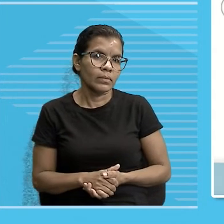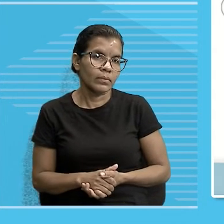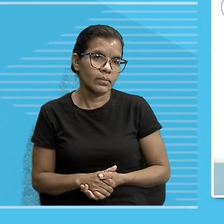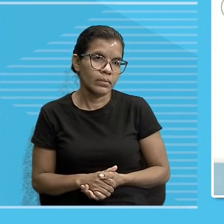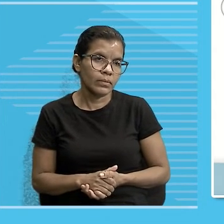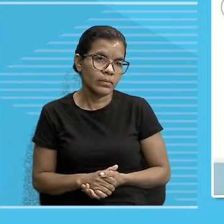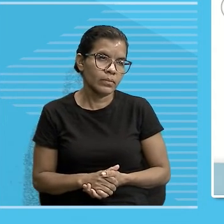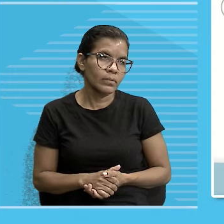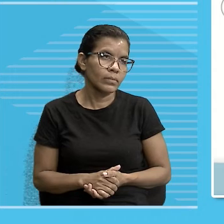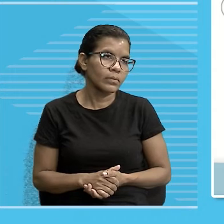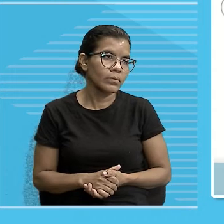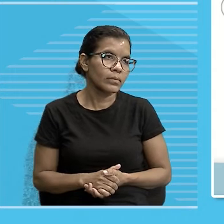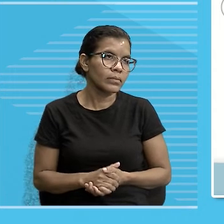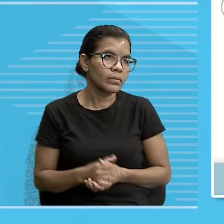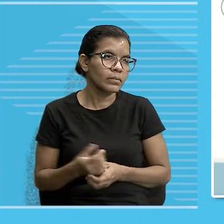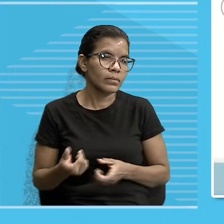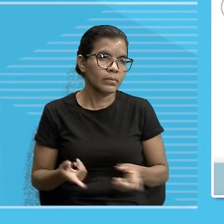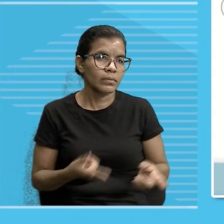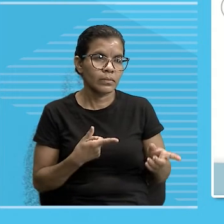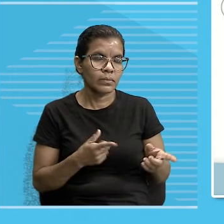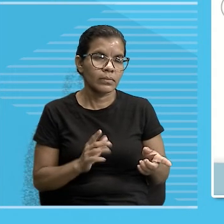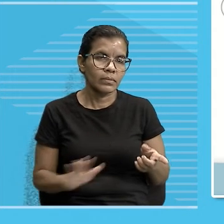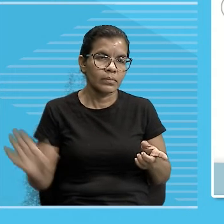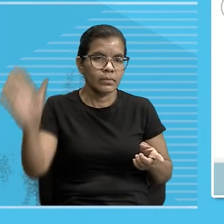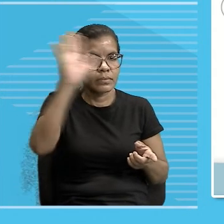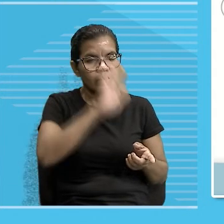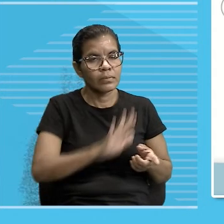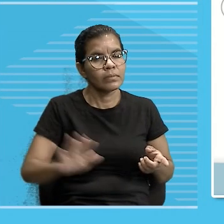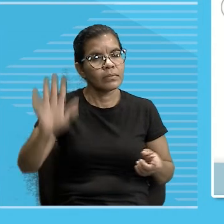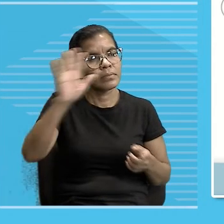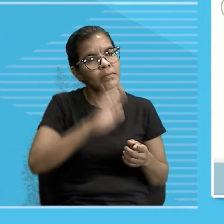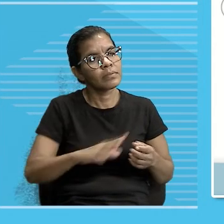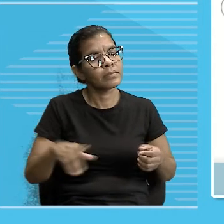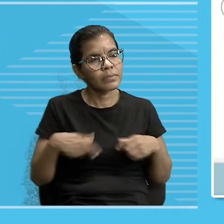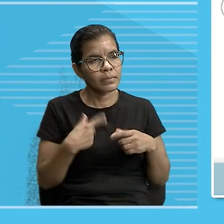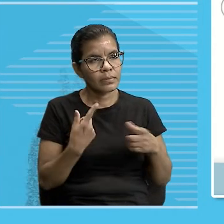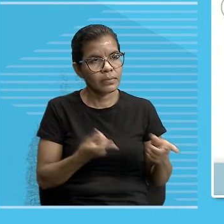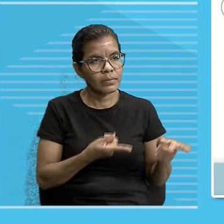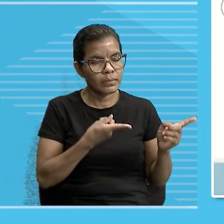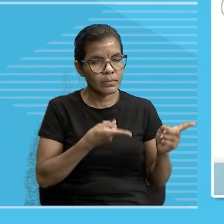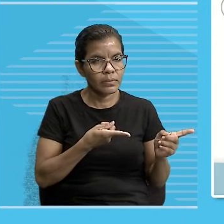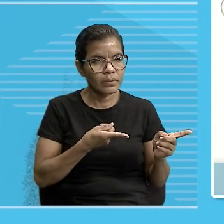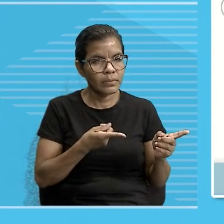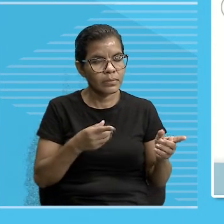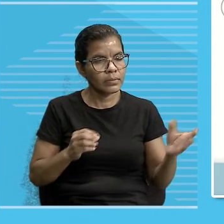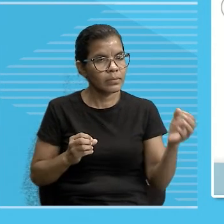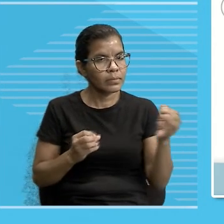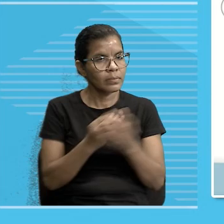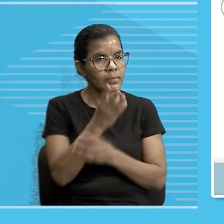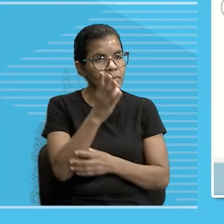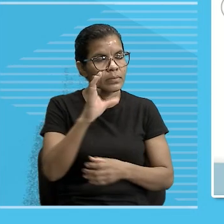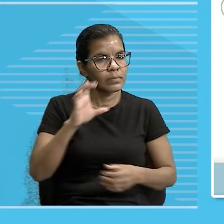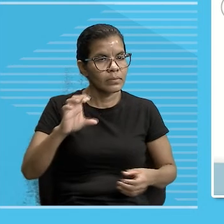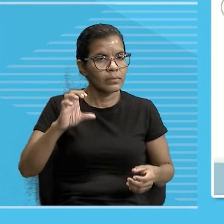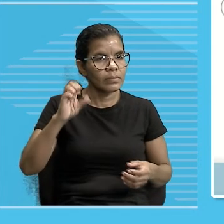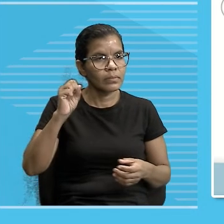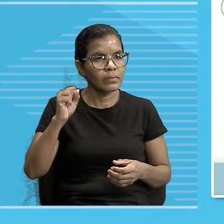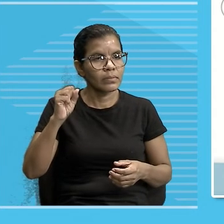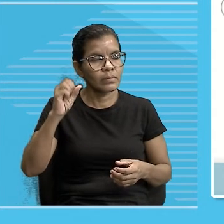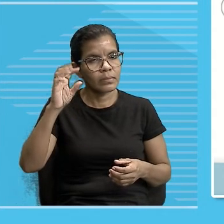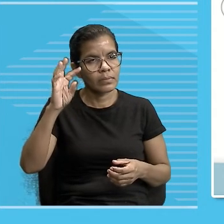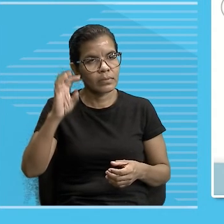Então, esse senhor que você está vendo aí na imagem, ele foi o criador da escala